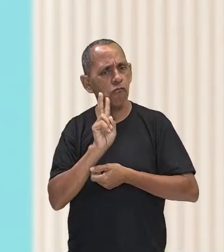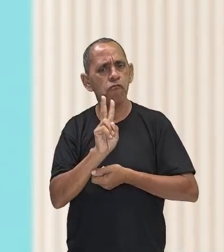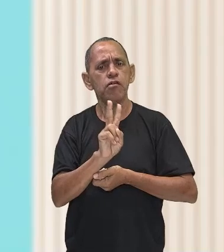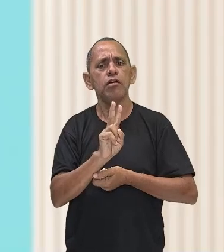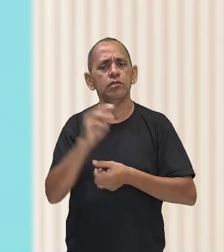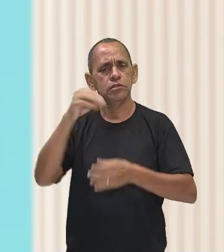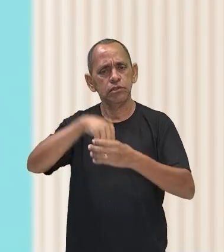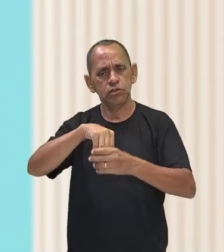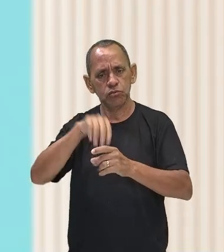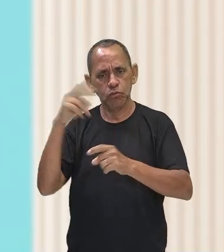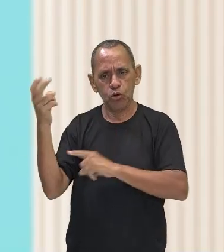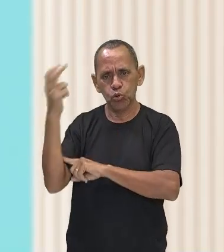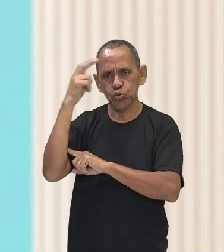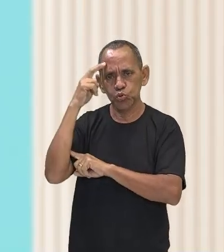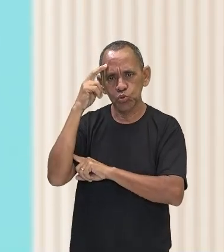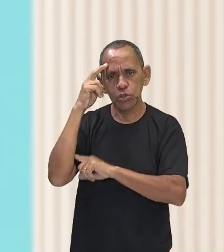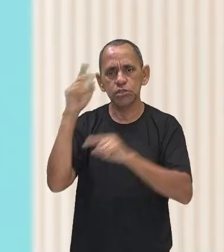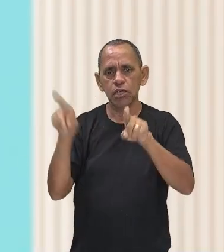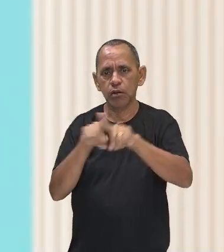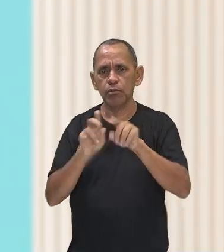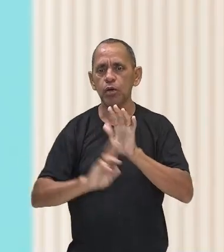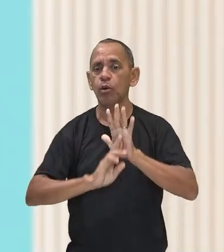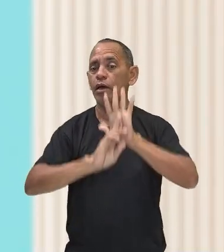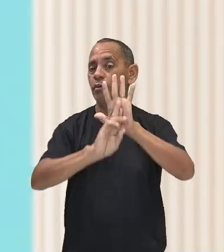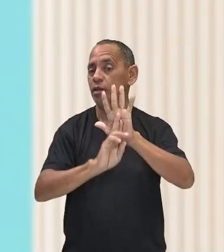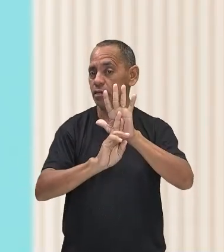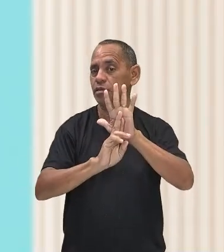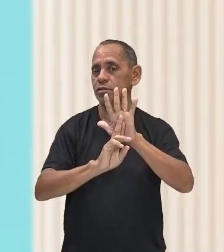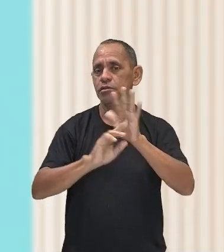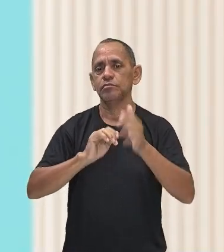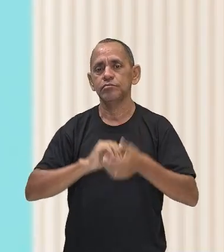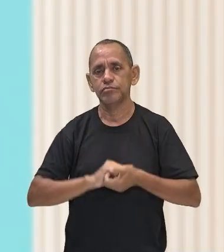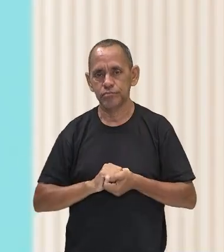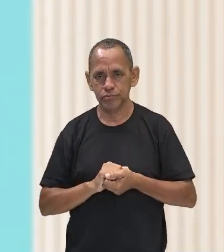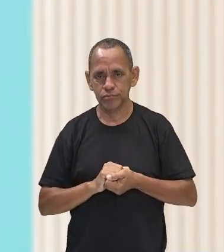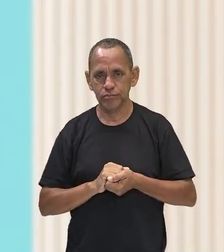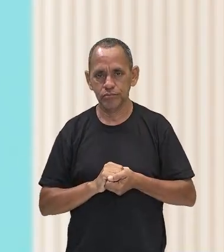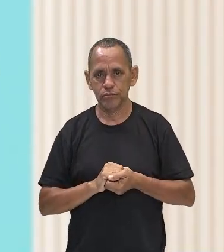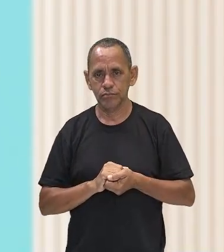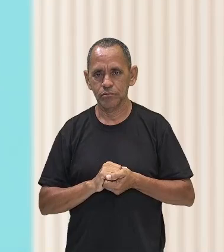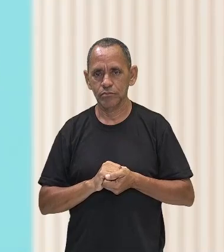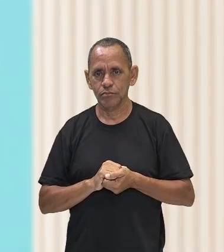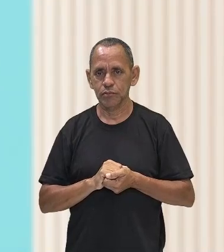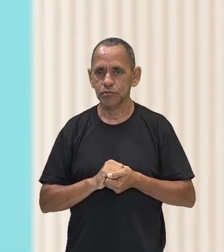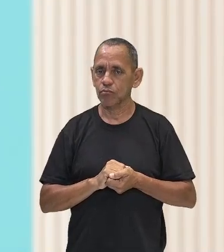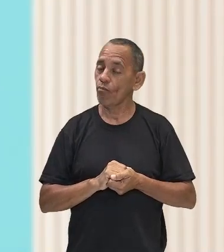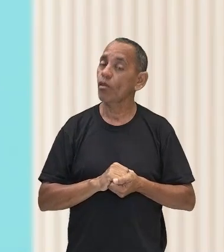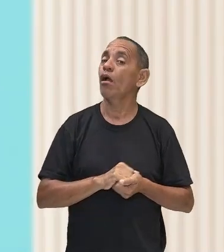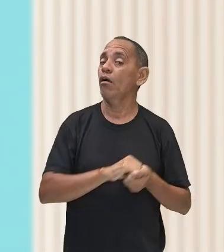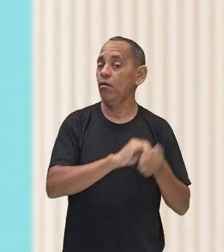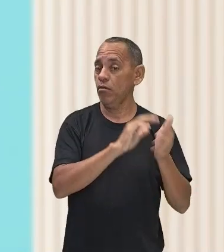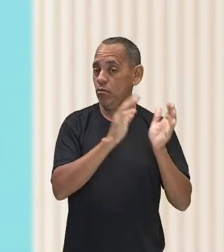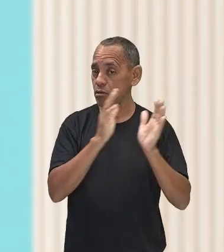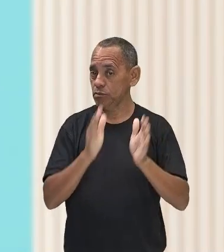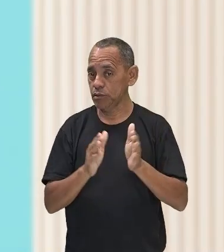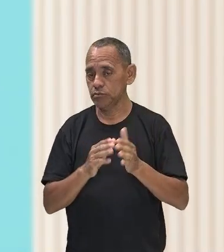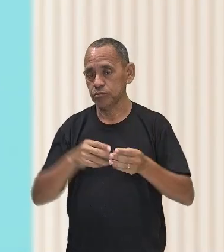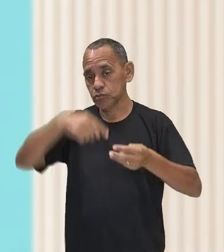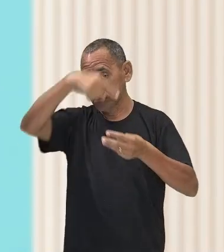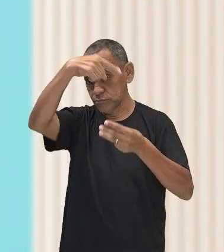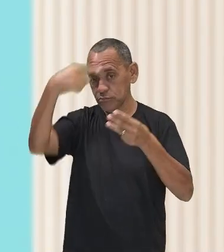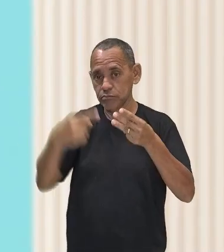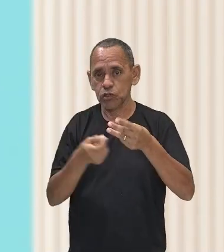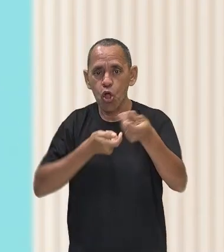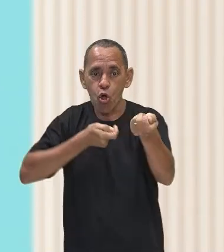cultura dentro de uma uma representação cultural certo é outro aspecto e o terceiro aspecto é o de